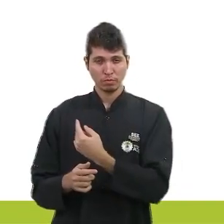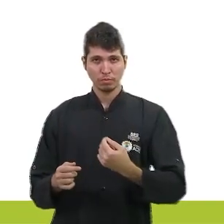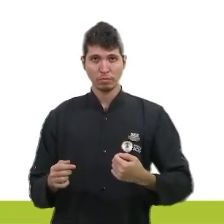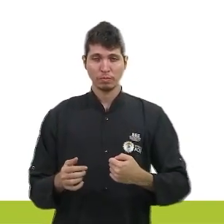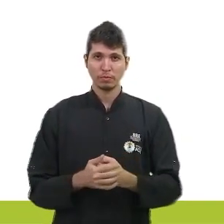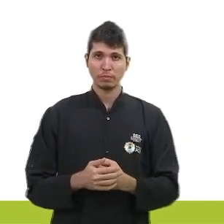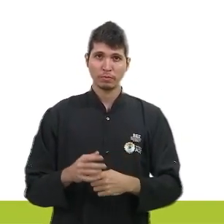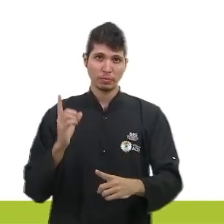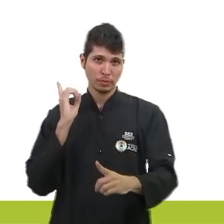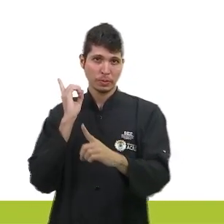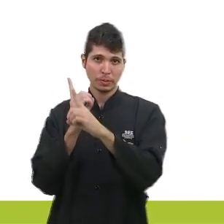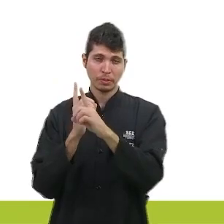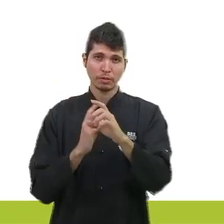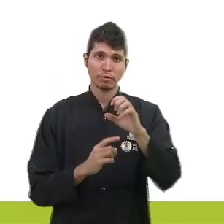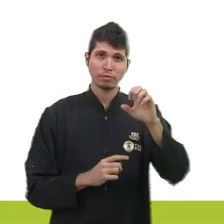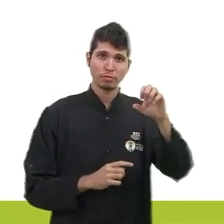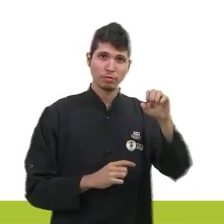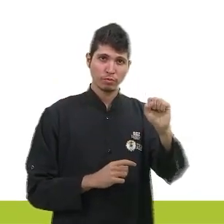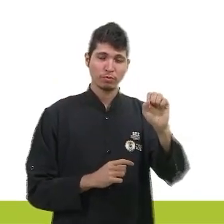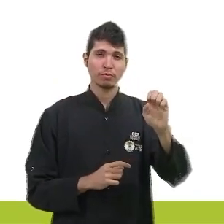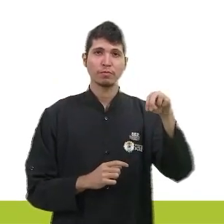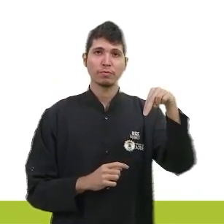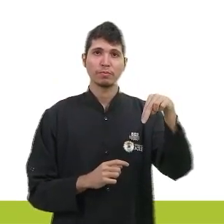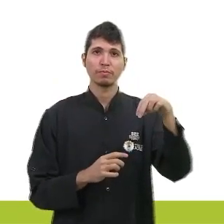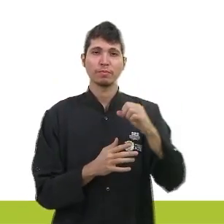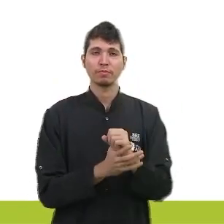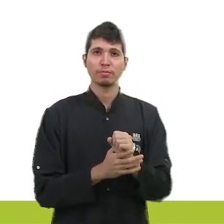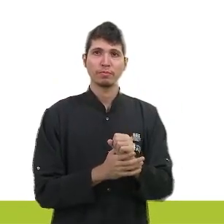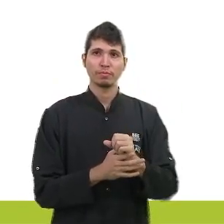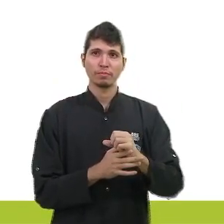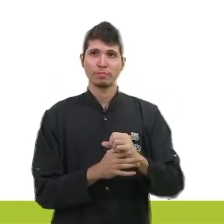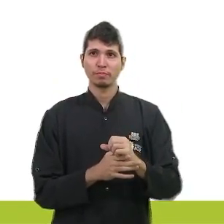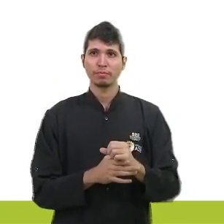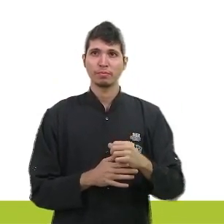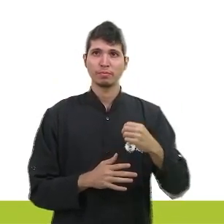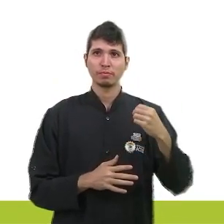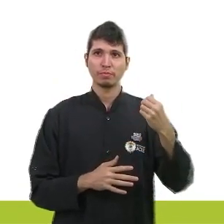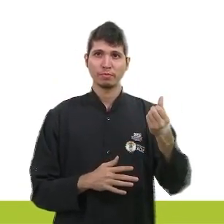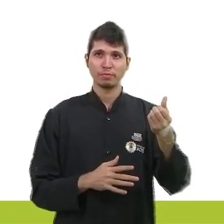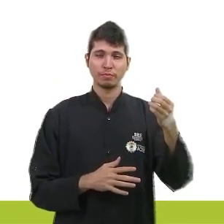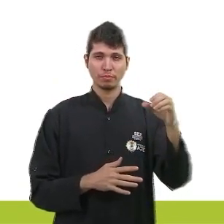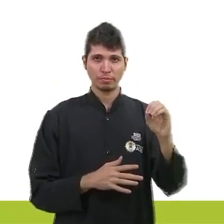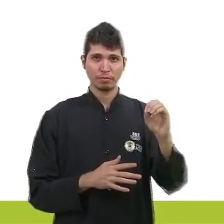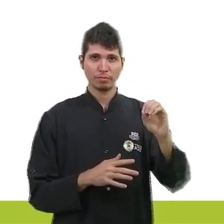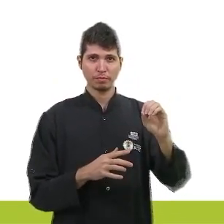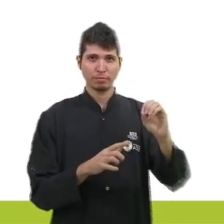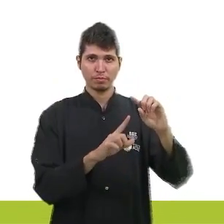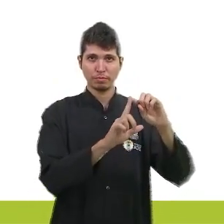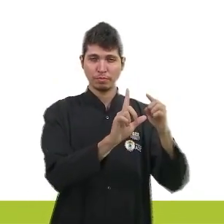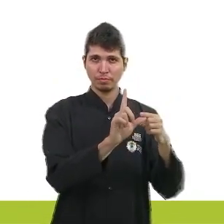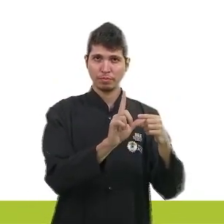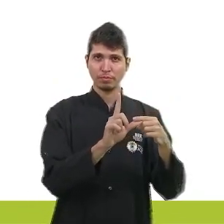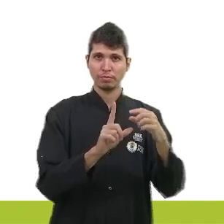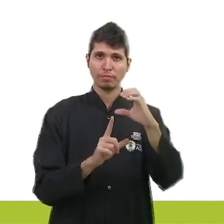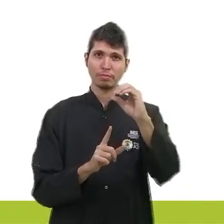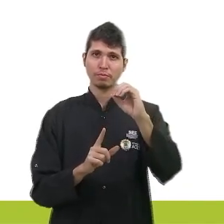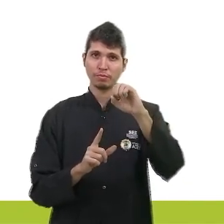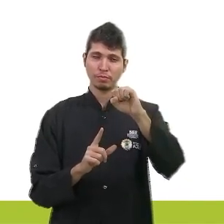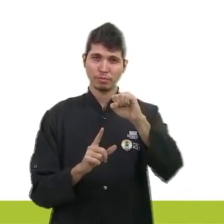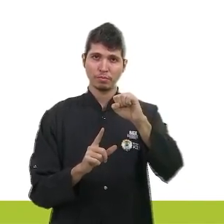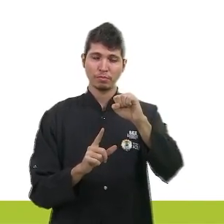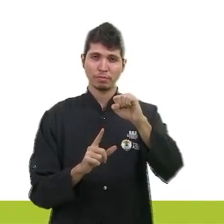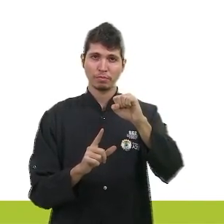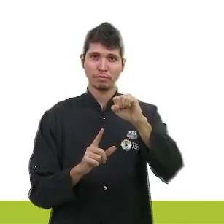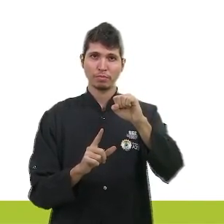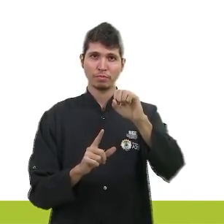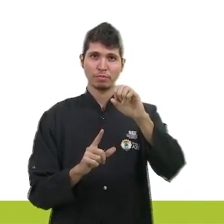de 60 graus e cosseno de 30 graus são raiz